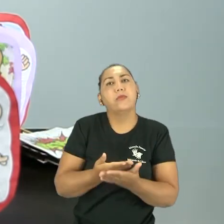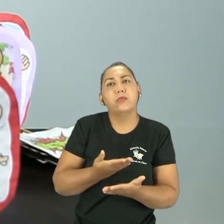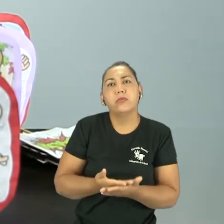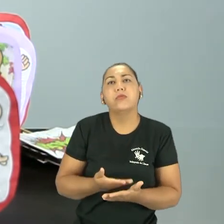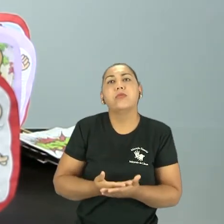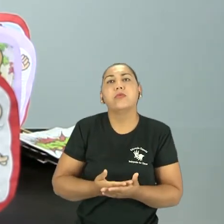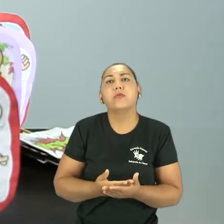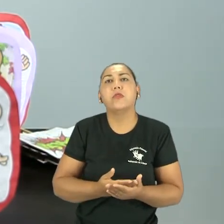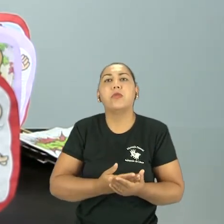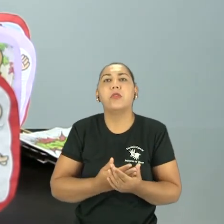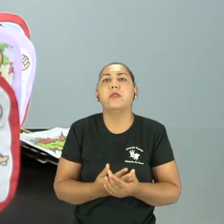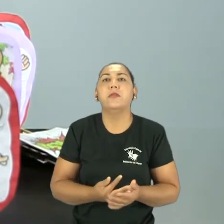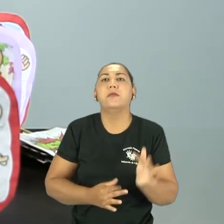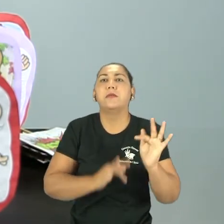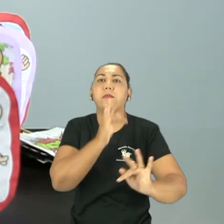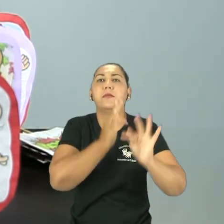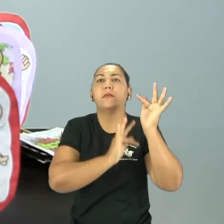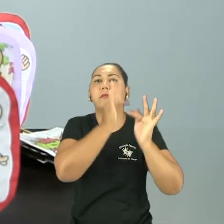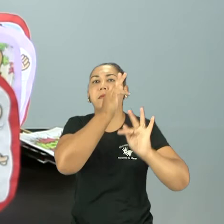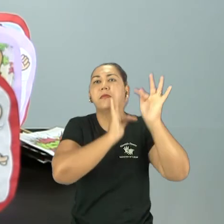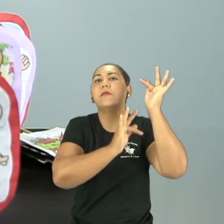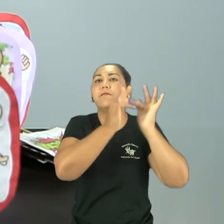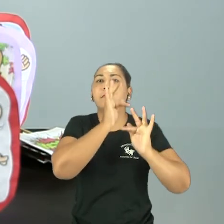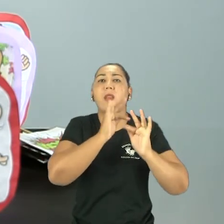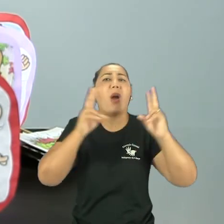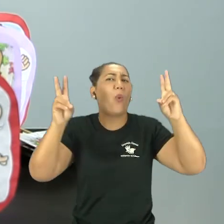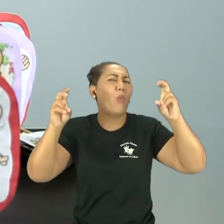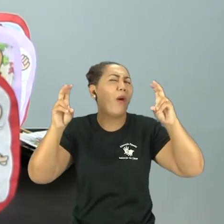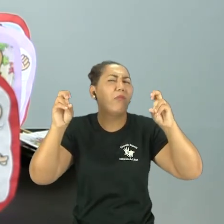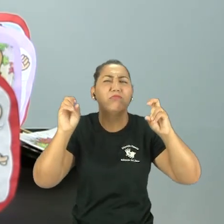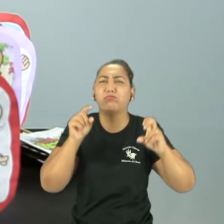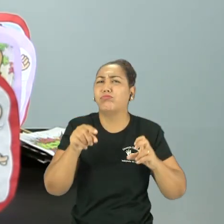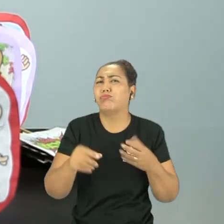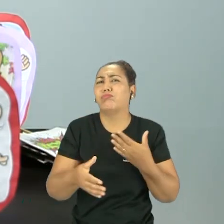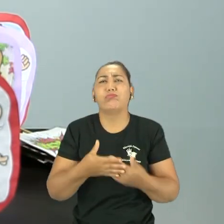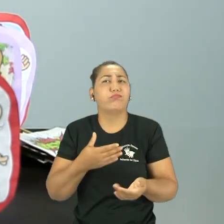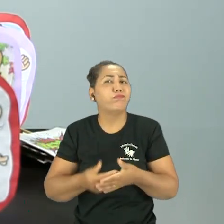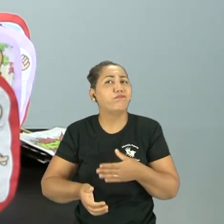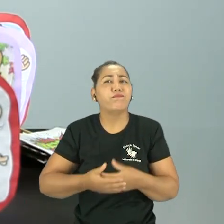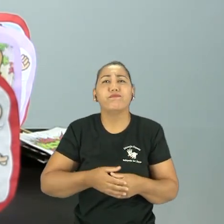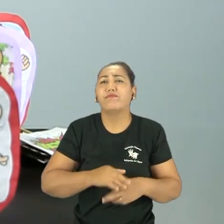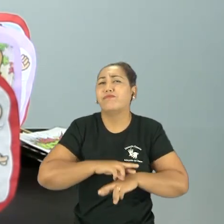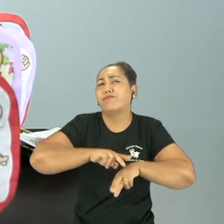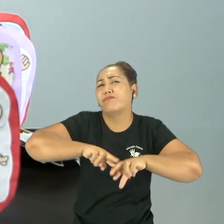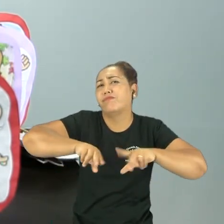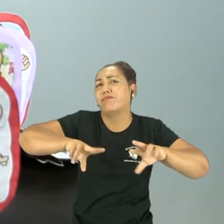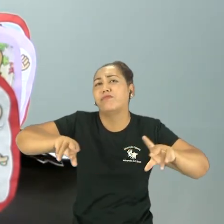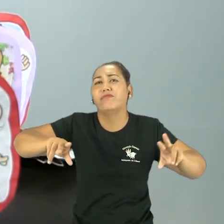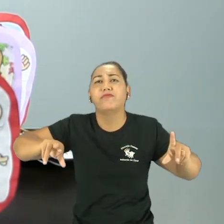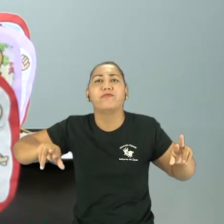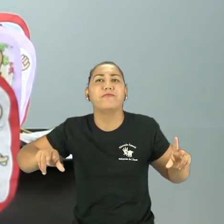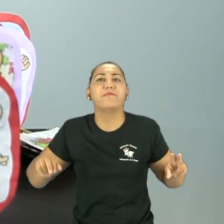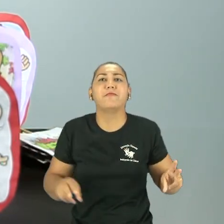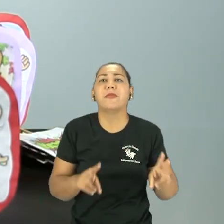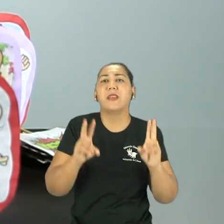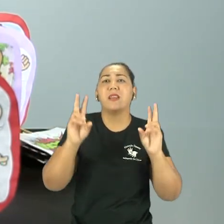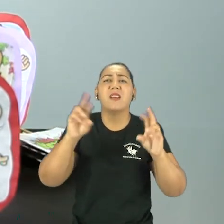também folclore, pode trabalhar o assunto que você quiser, o assunto que o autor quiser.